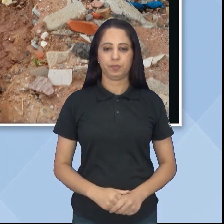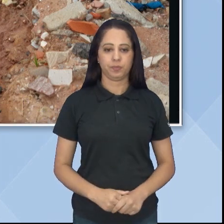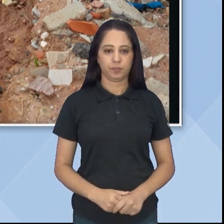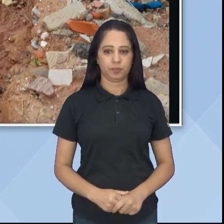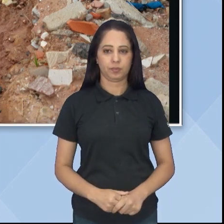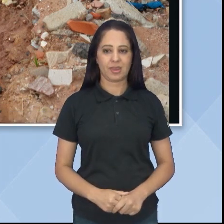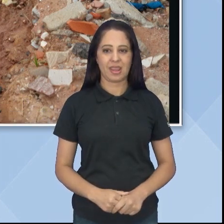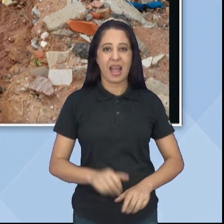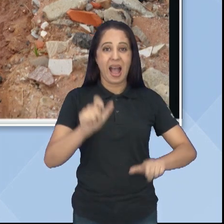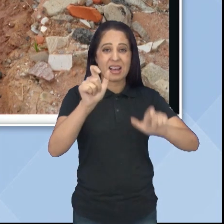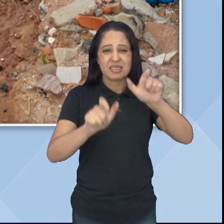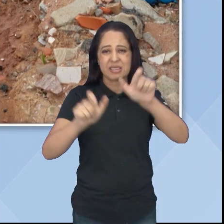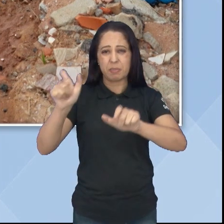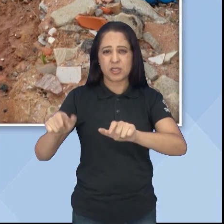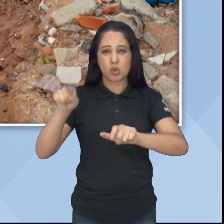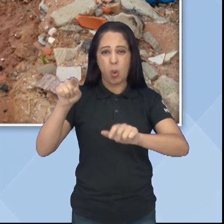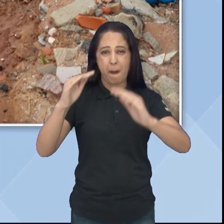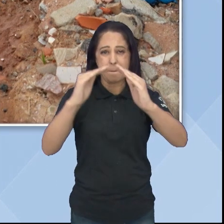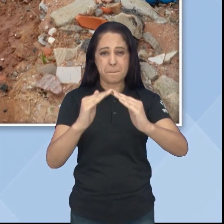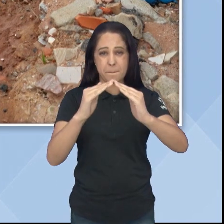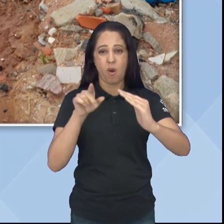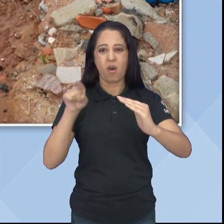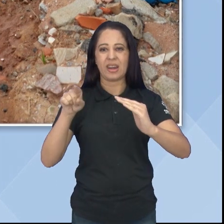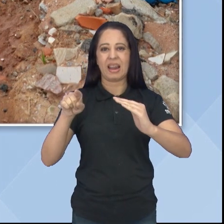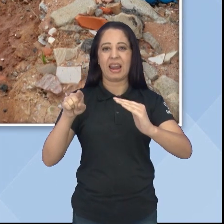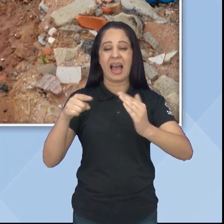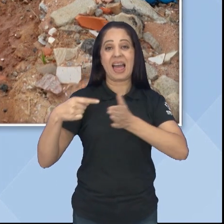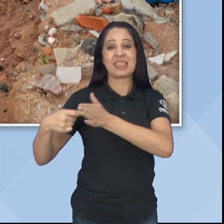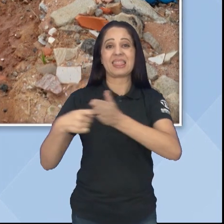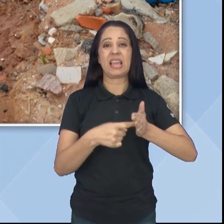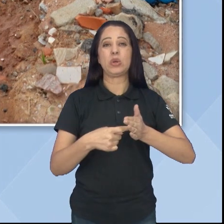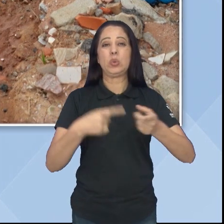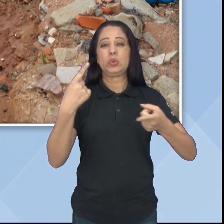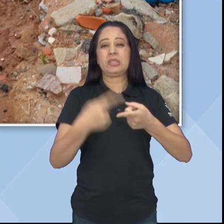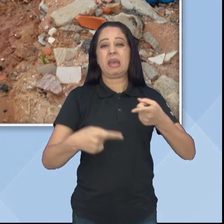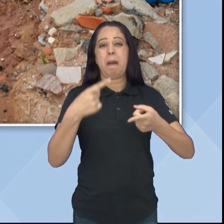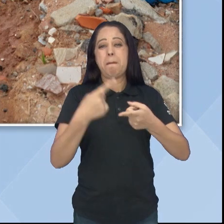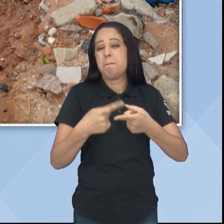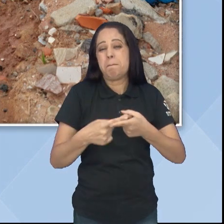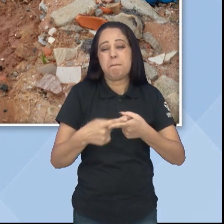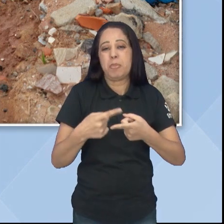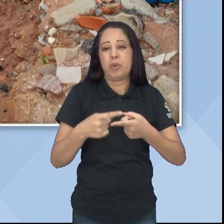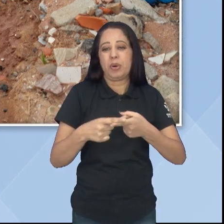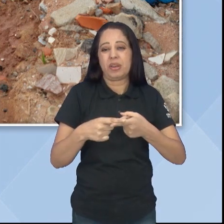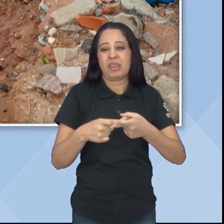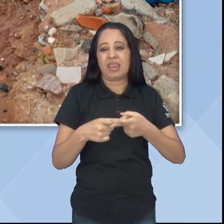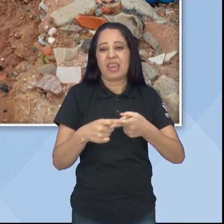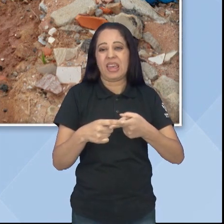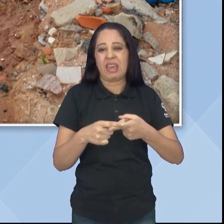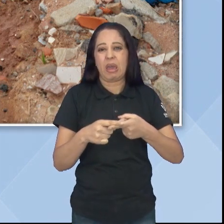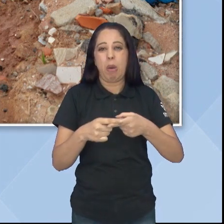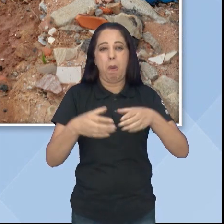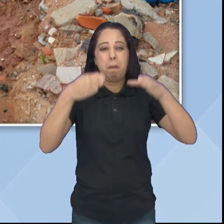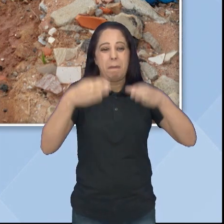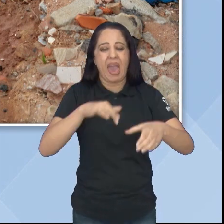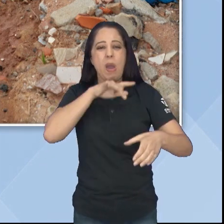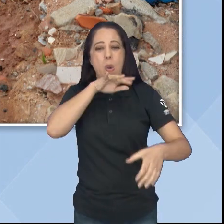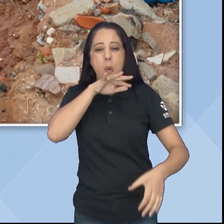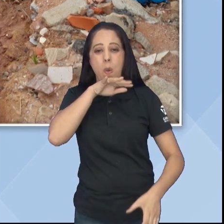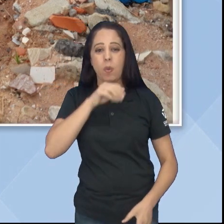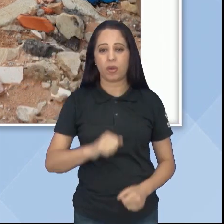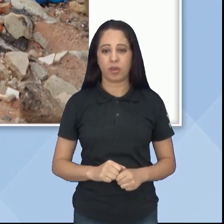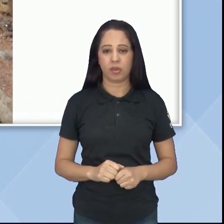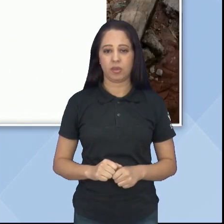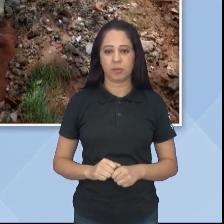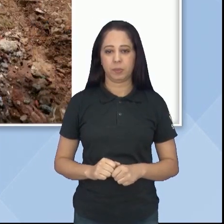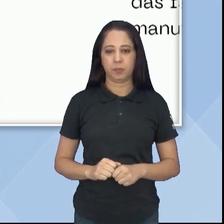os moradores estão denunciando a precariedade de vários bairros. É um vídeo ou é uma foto? É uma